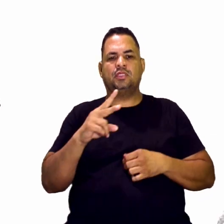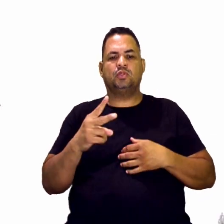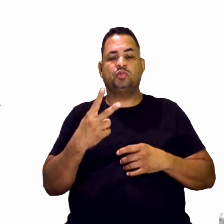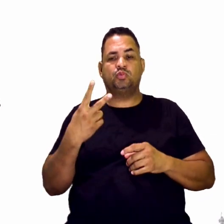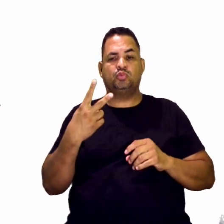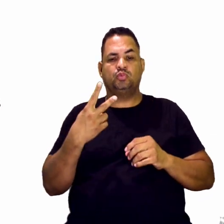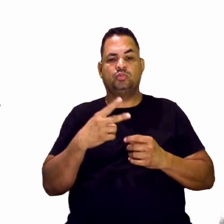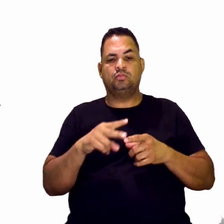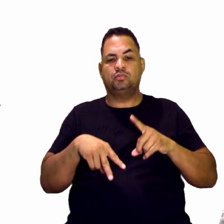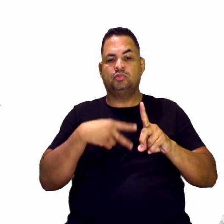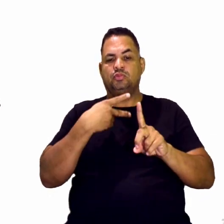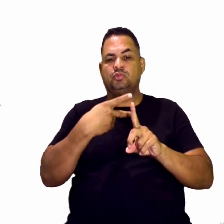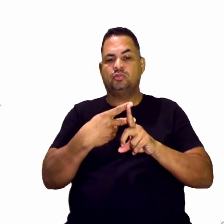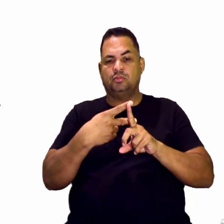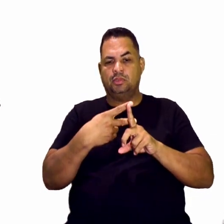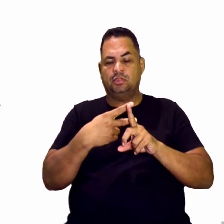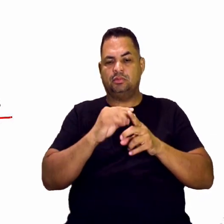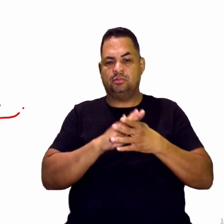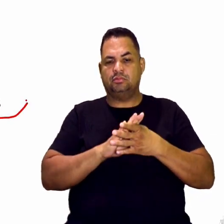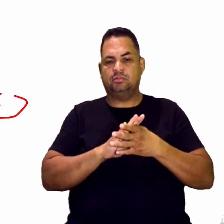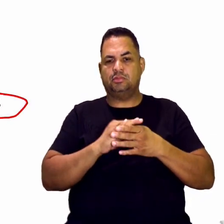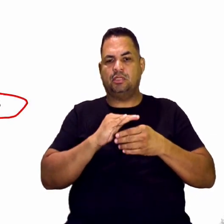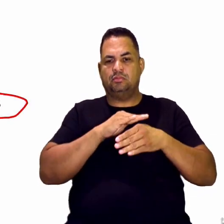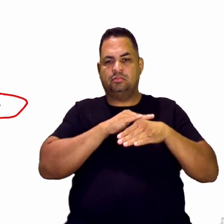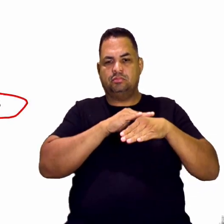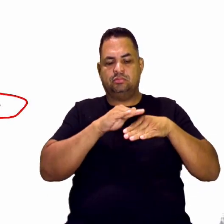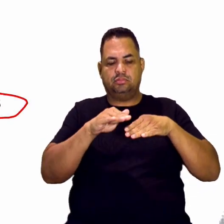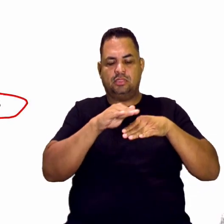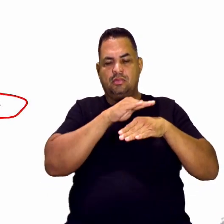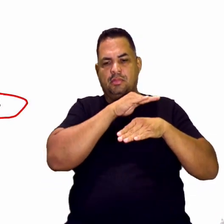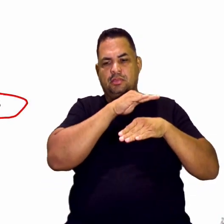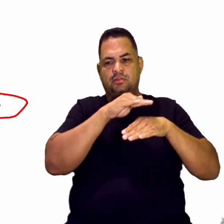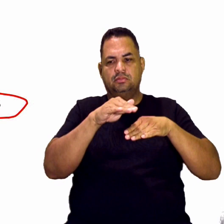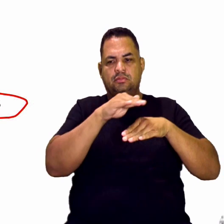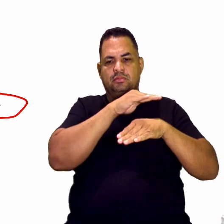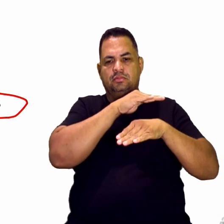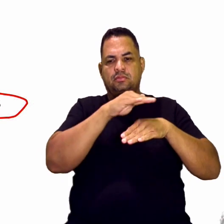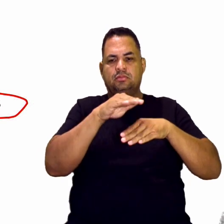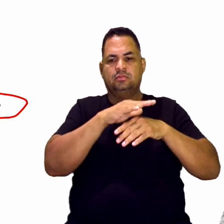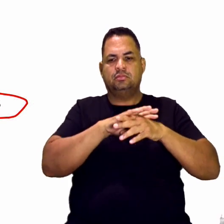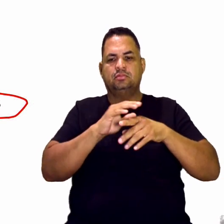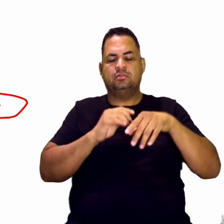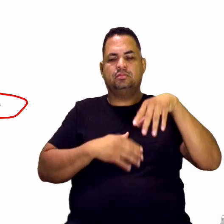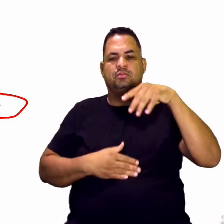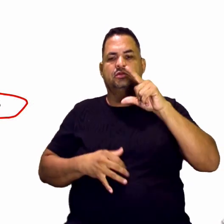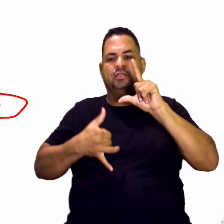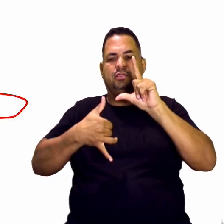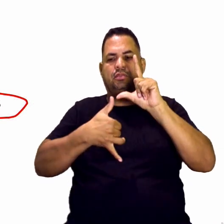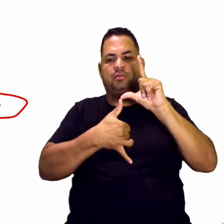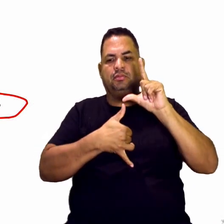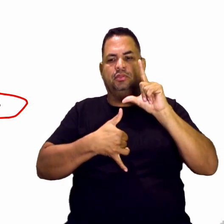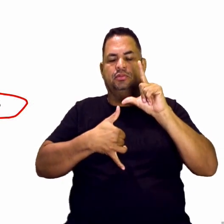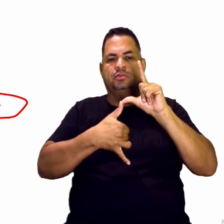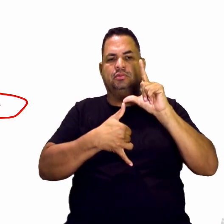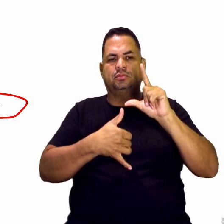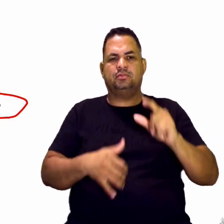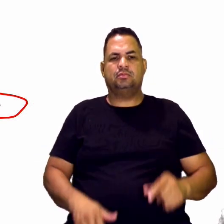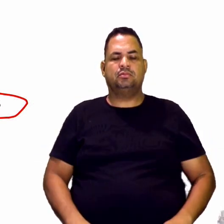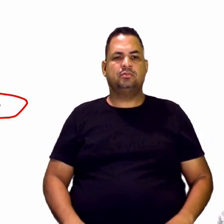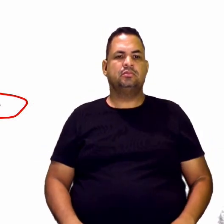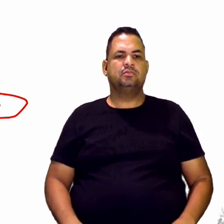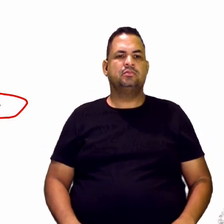de lipídios, como eu falei no início, né? Você vai perceber aqui, eu vou desenhar.